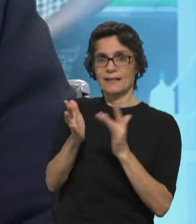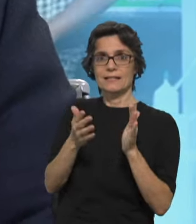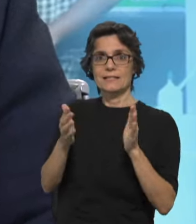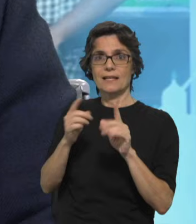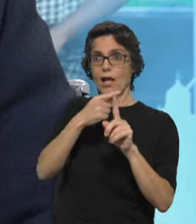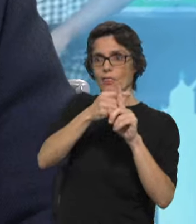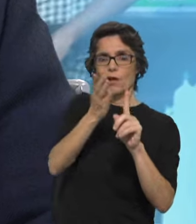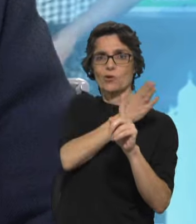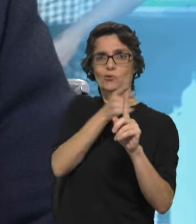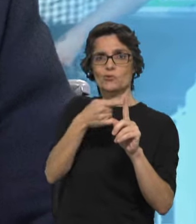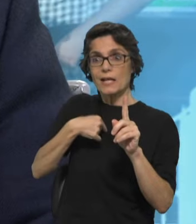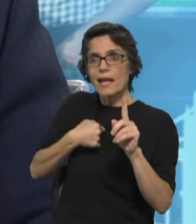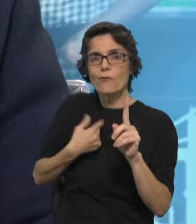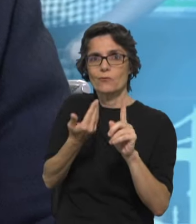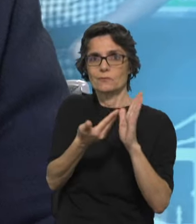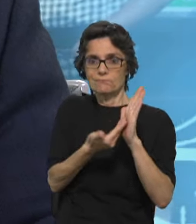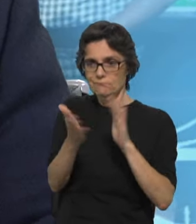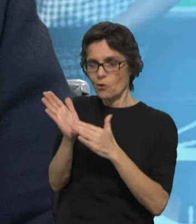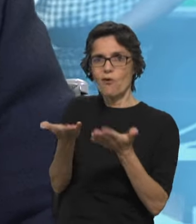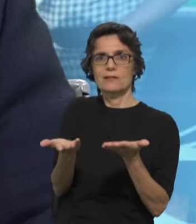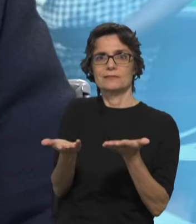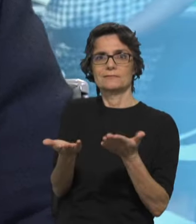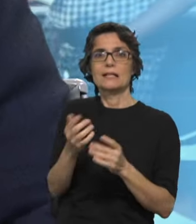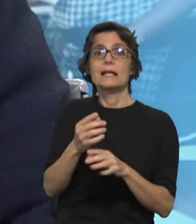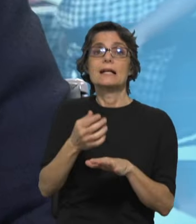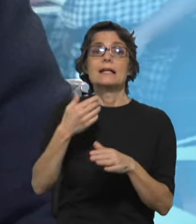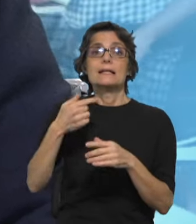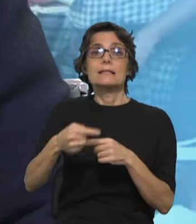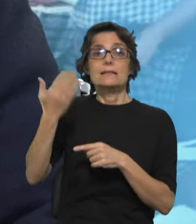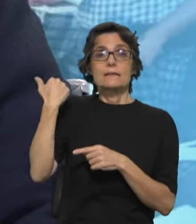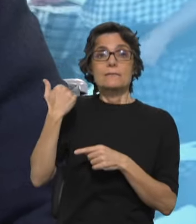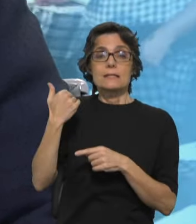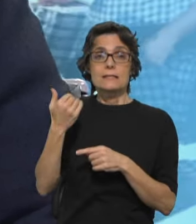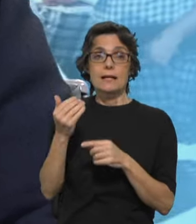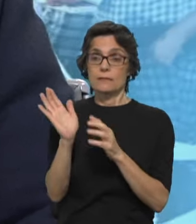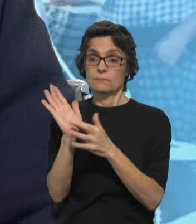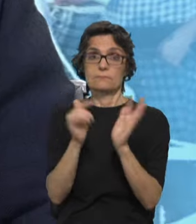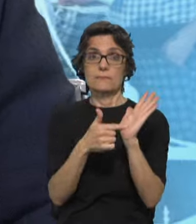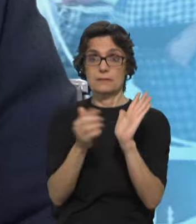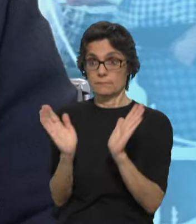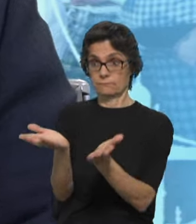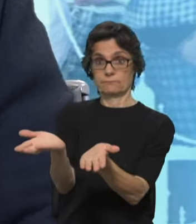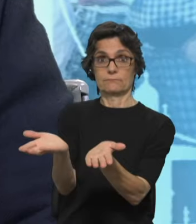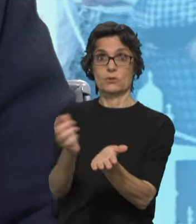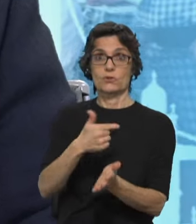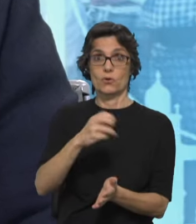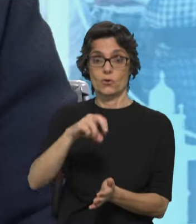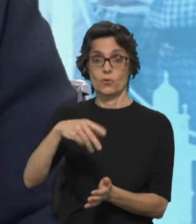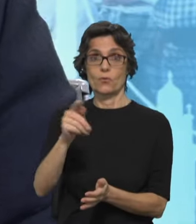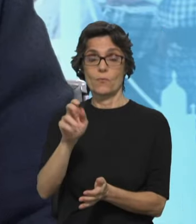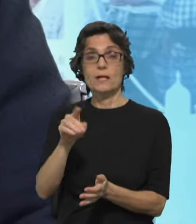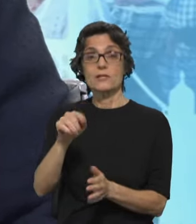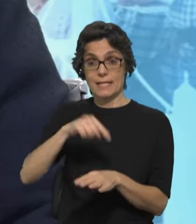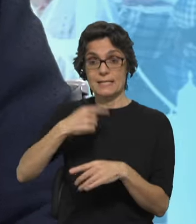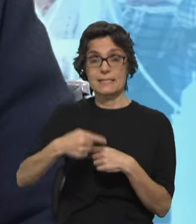Cristo da Páscoa, é o Cristo ressuscitado. E a semana passada mostrou as chagas a Tomé, nesta semana